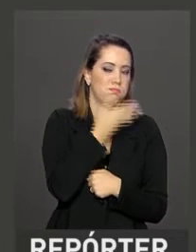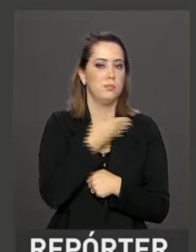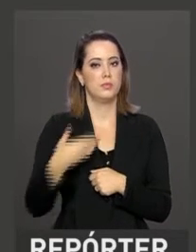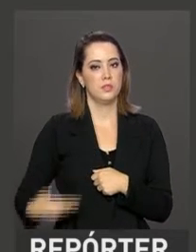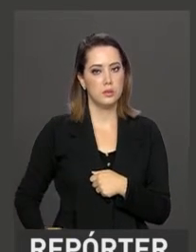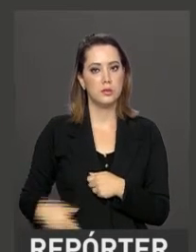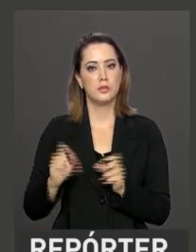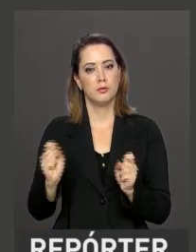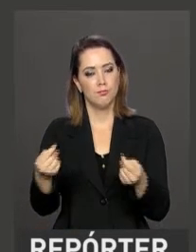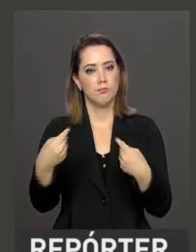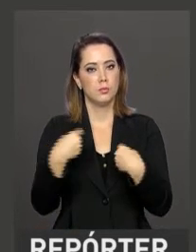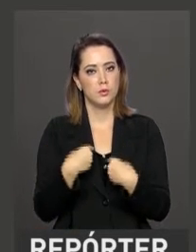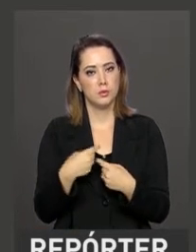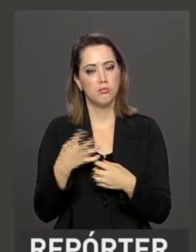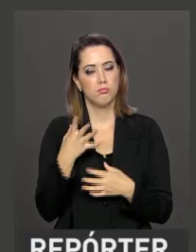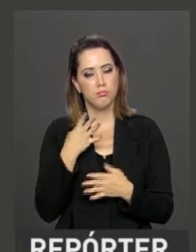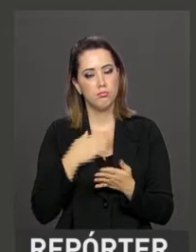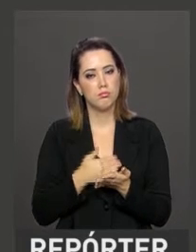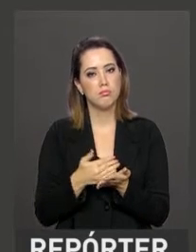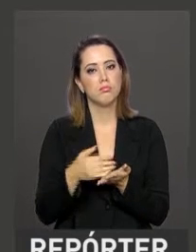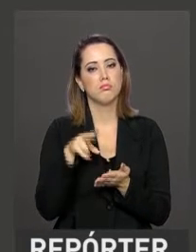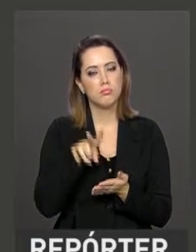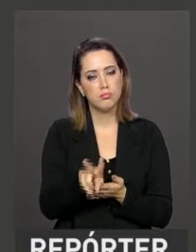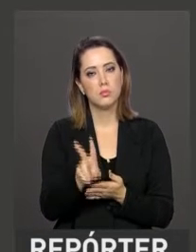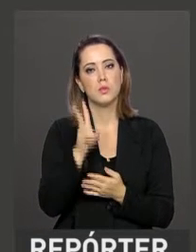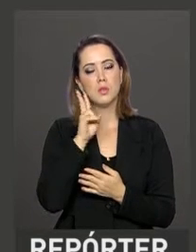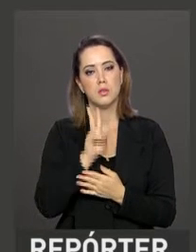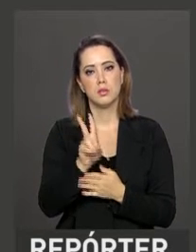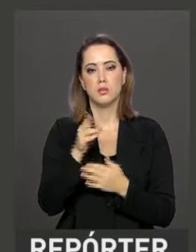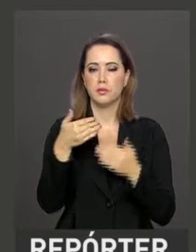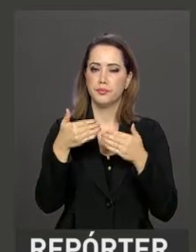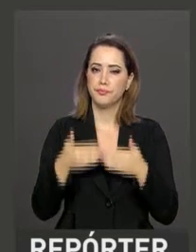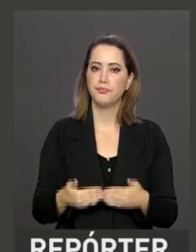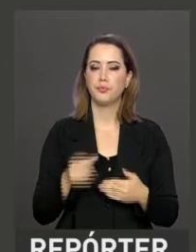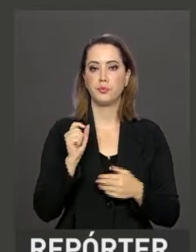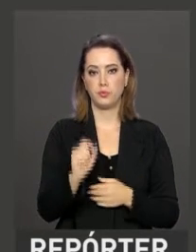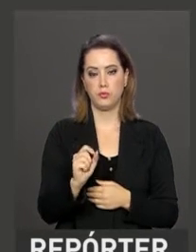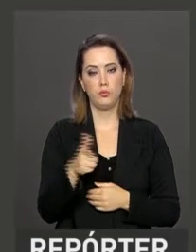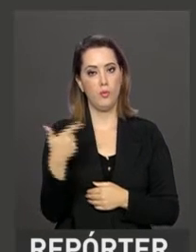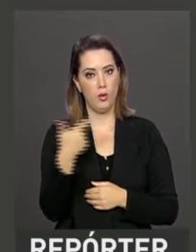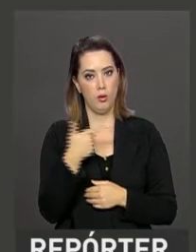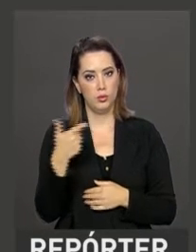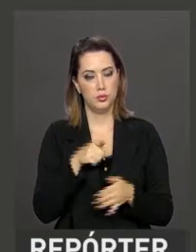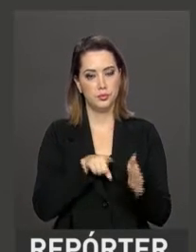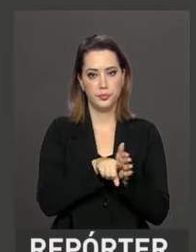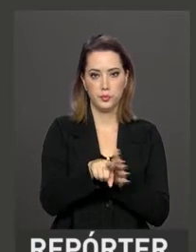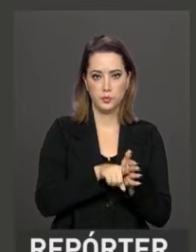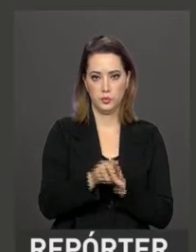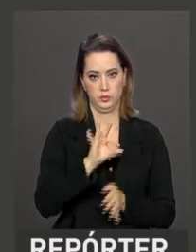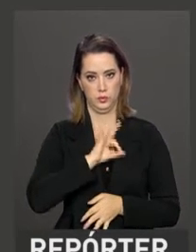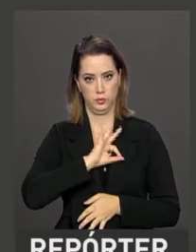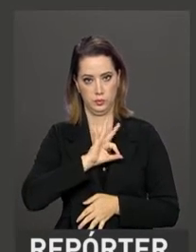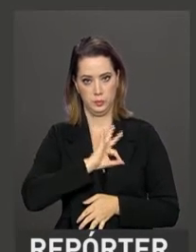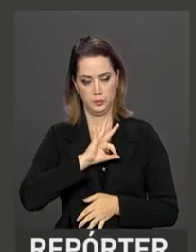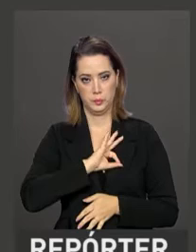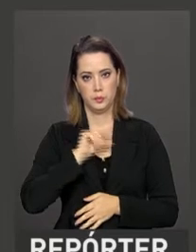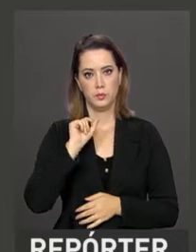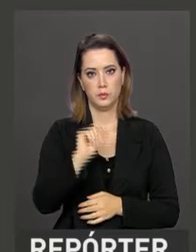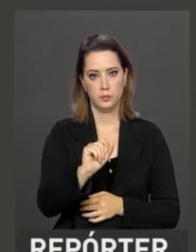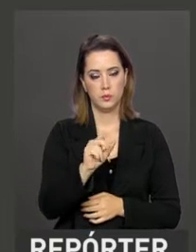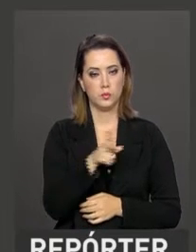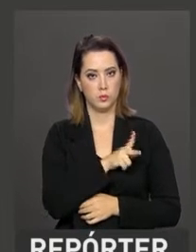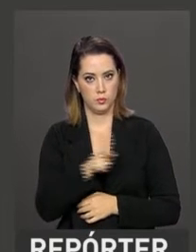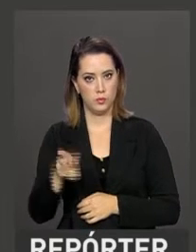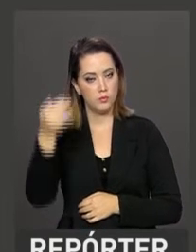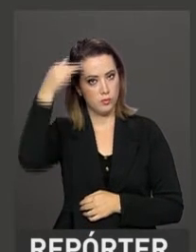e transparência henrique eduardo alves e citado em dois inquéritos na operação lava-jato o presidente em exercício